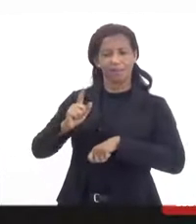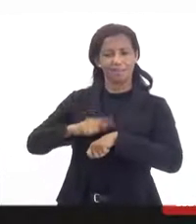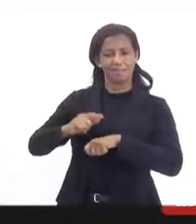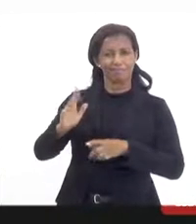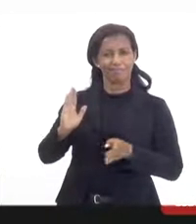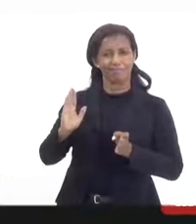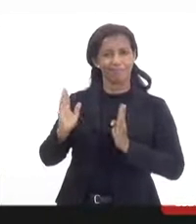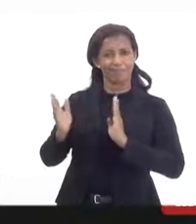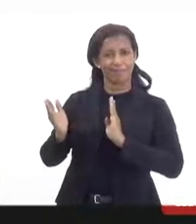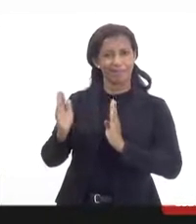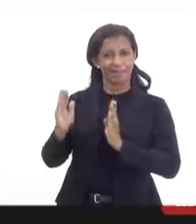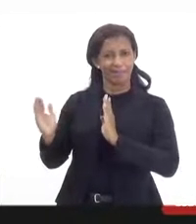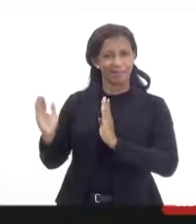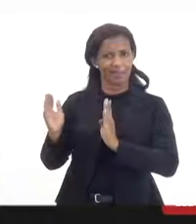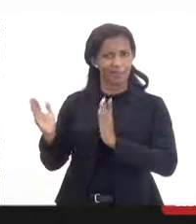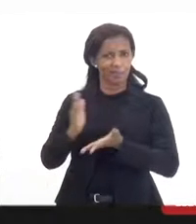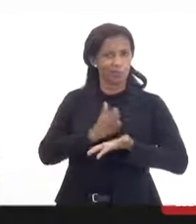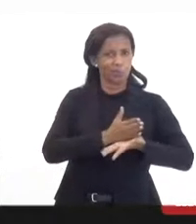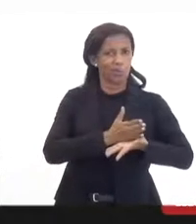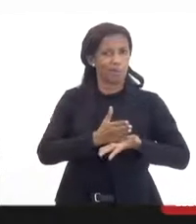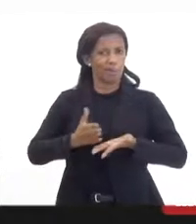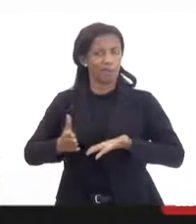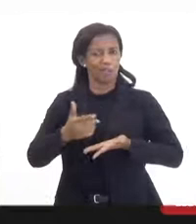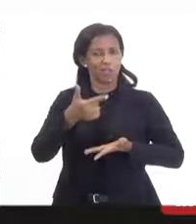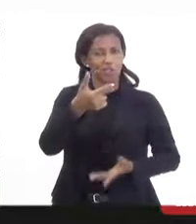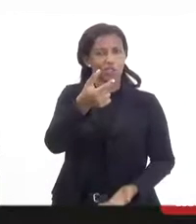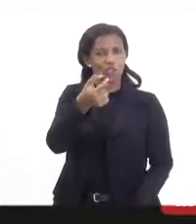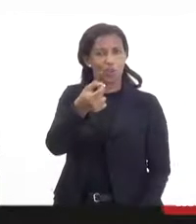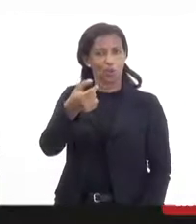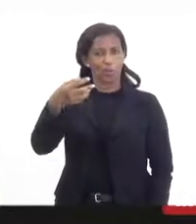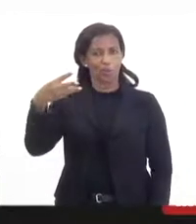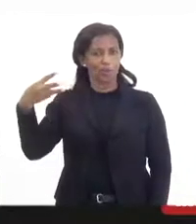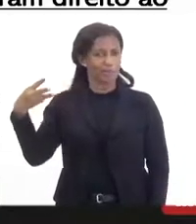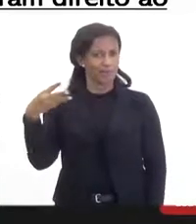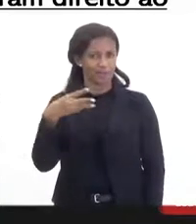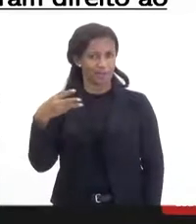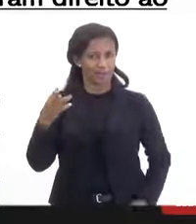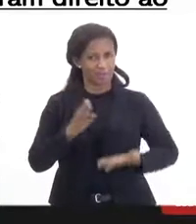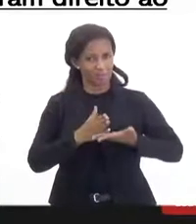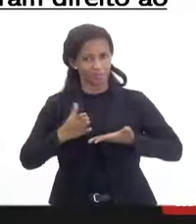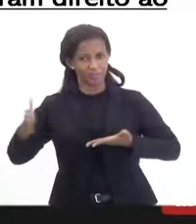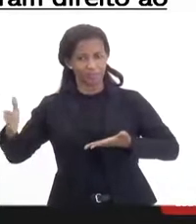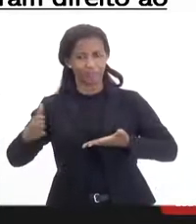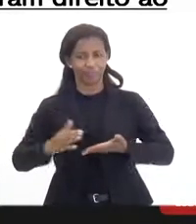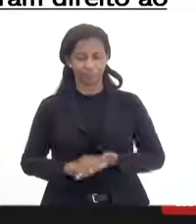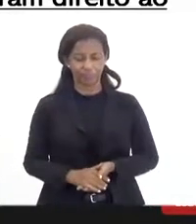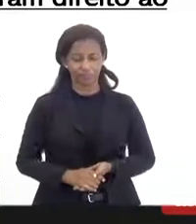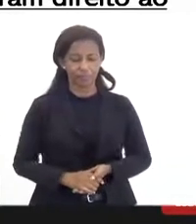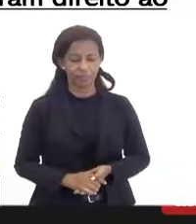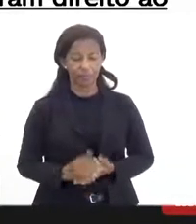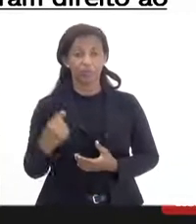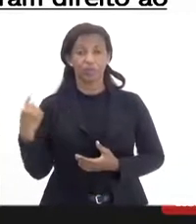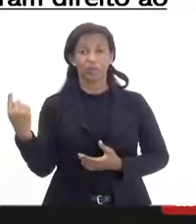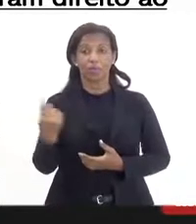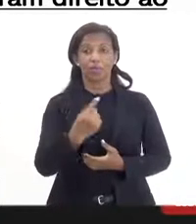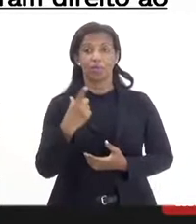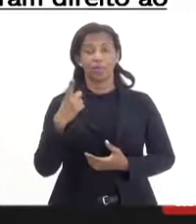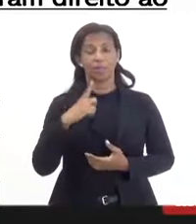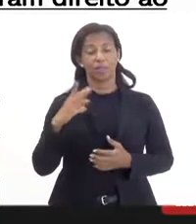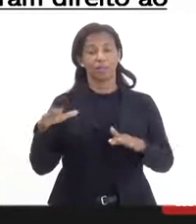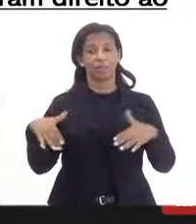de somente permitir a partir de 2033. Nós temos, então, aqui,